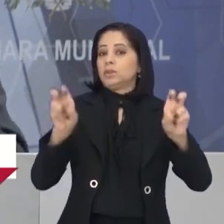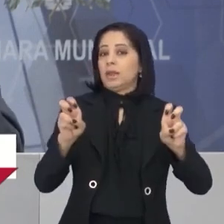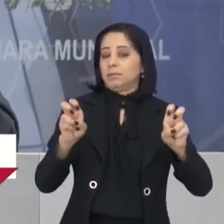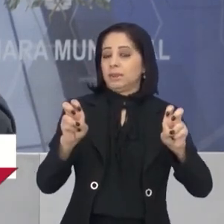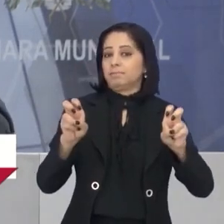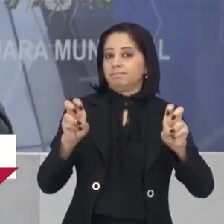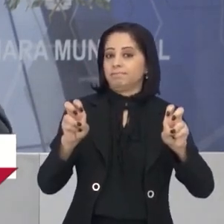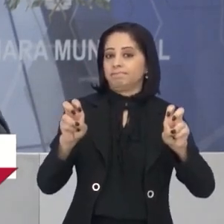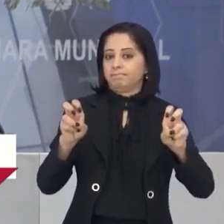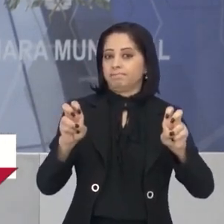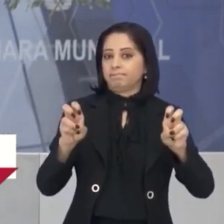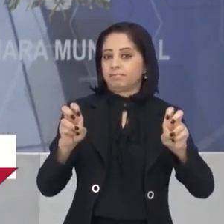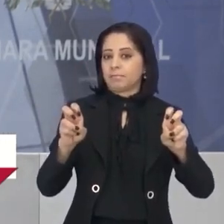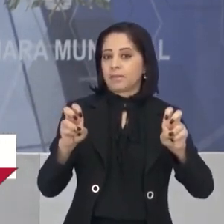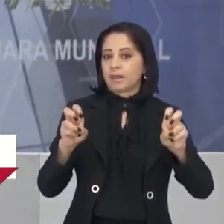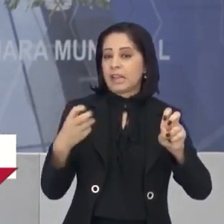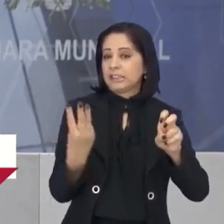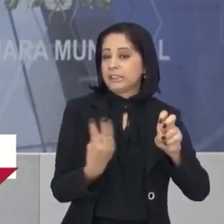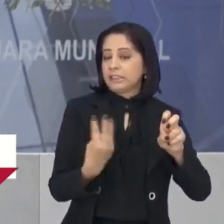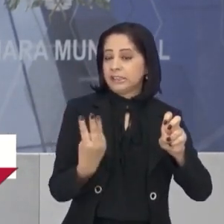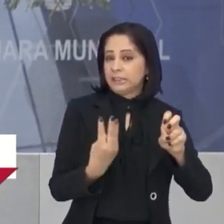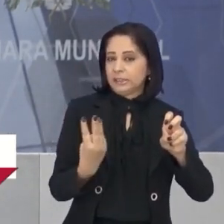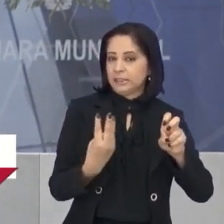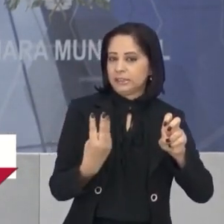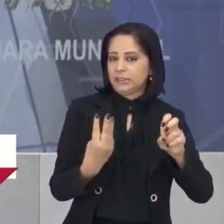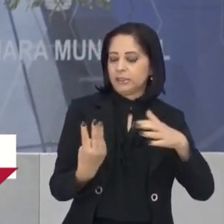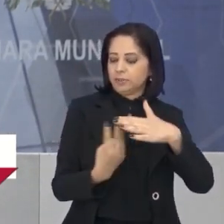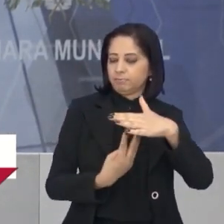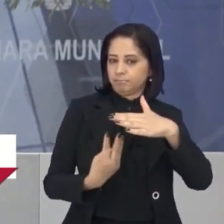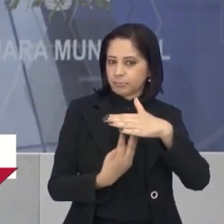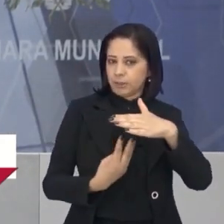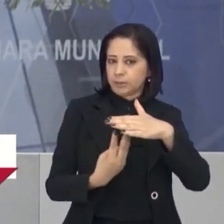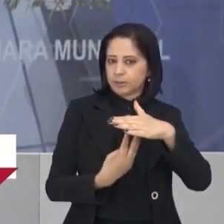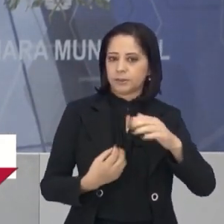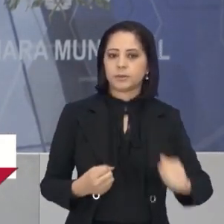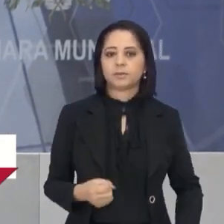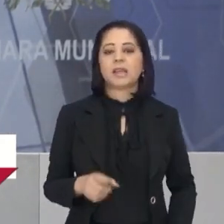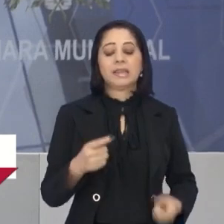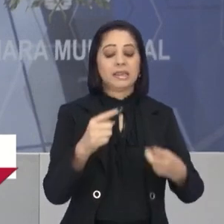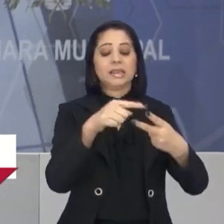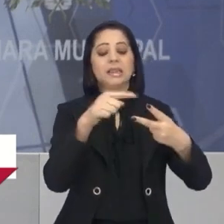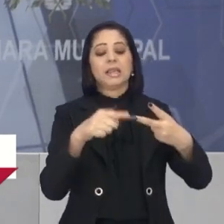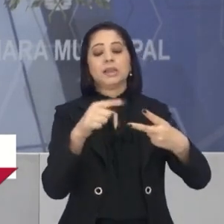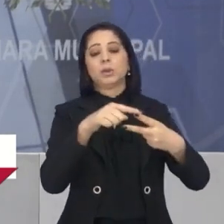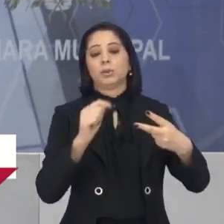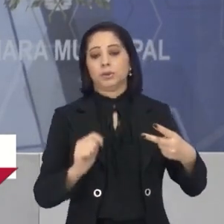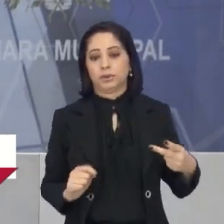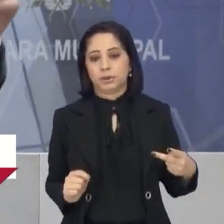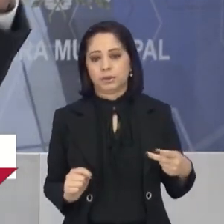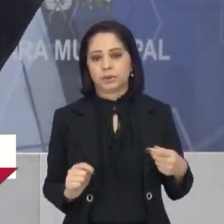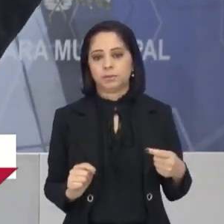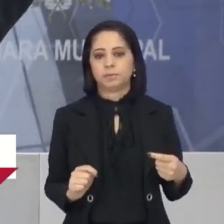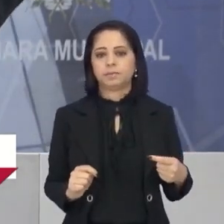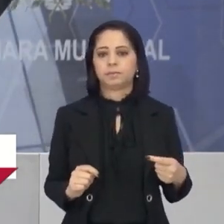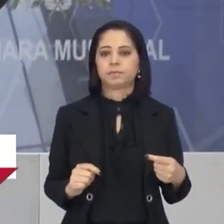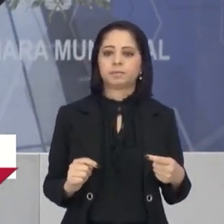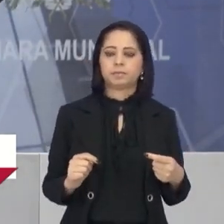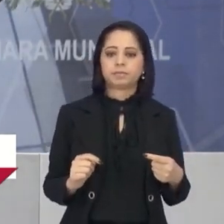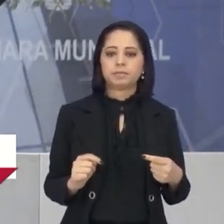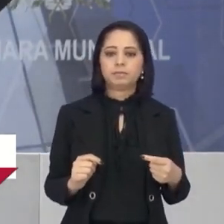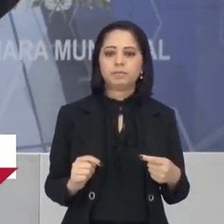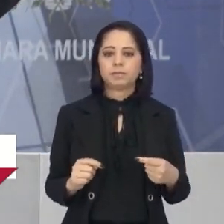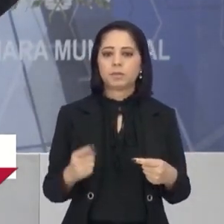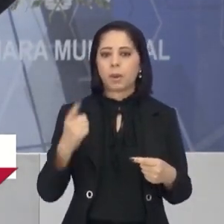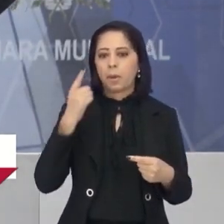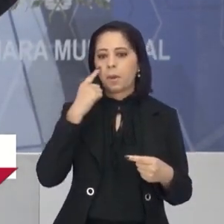esmiuçado mas eu chamo a atenção eh para dois aspectos olha aqui nós temos